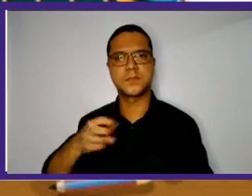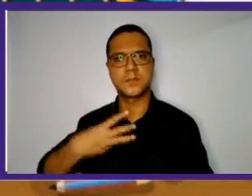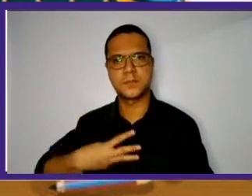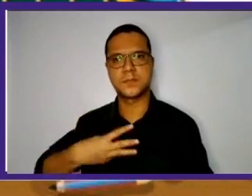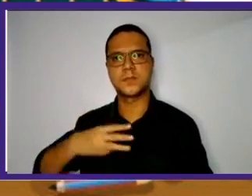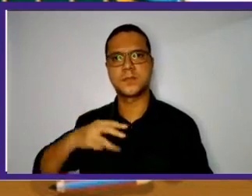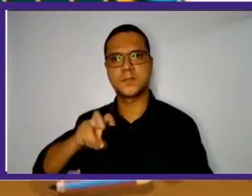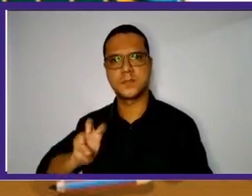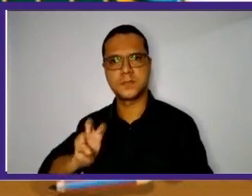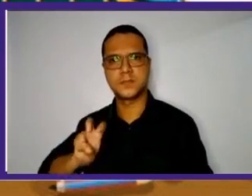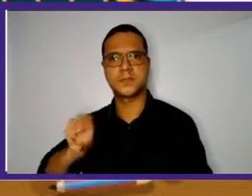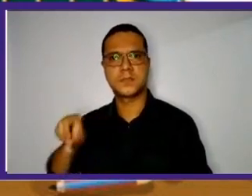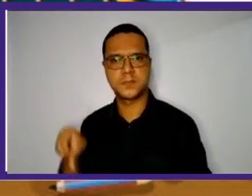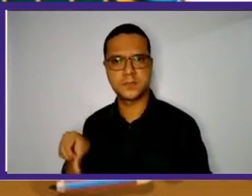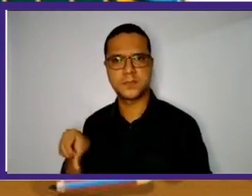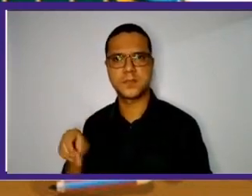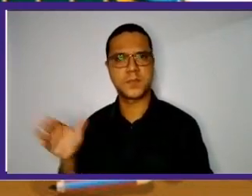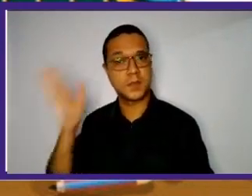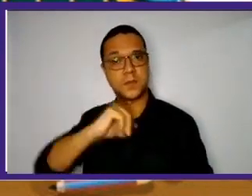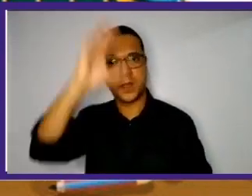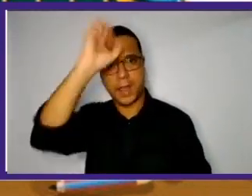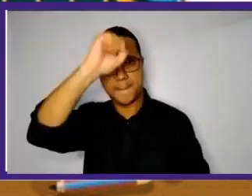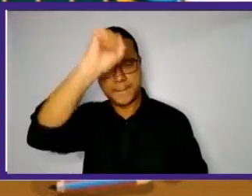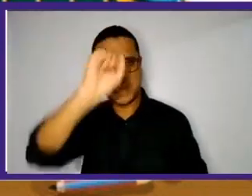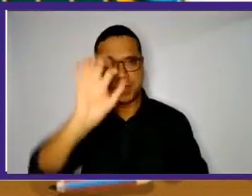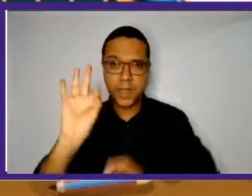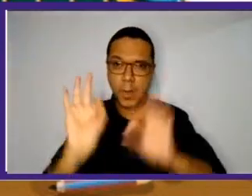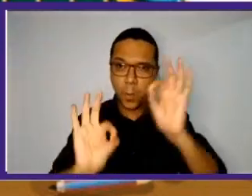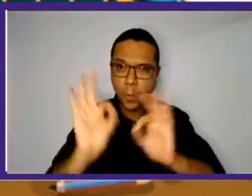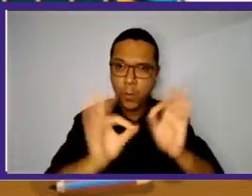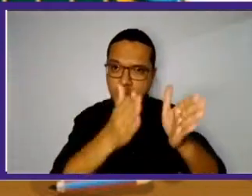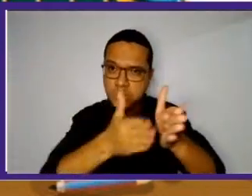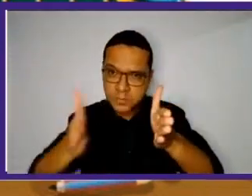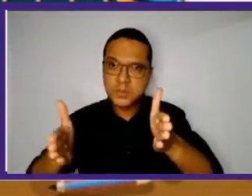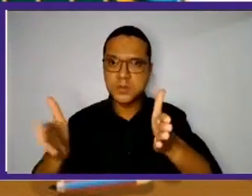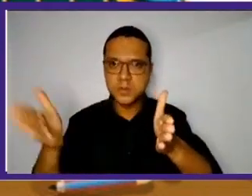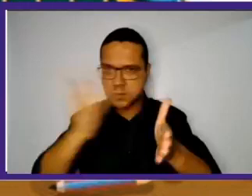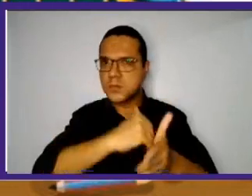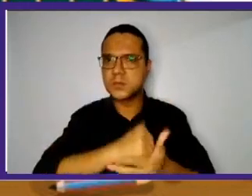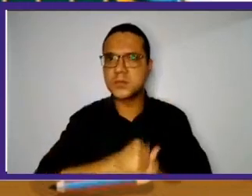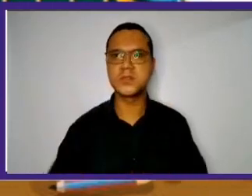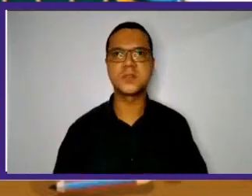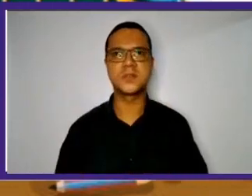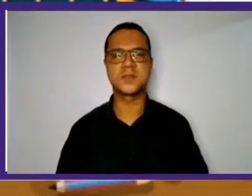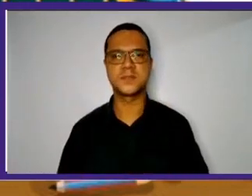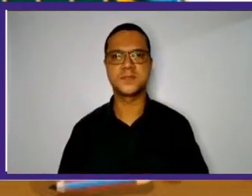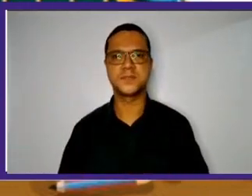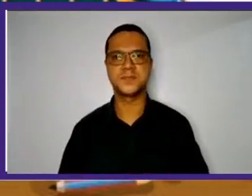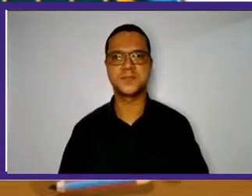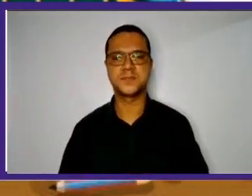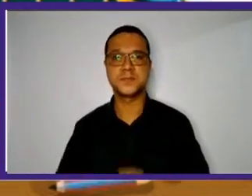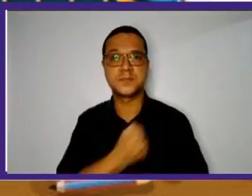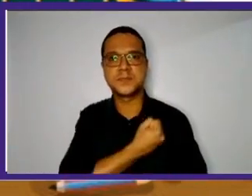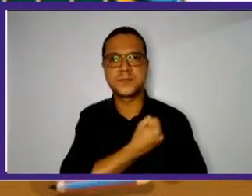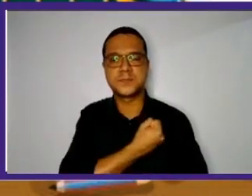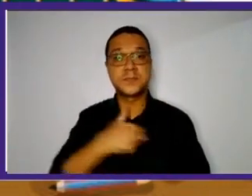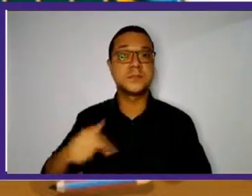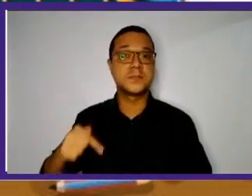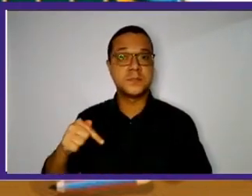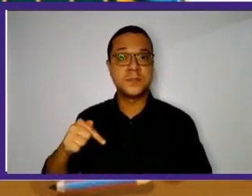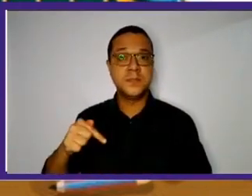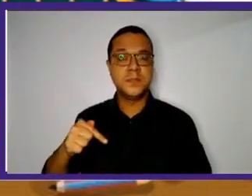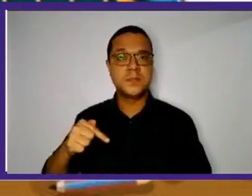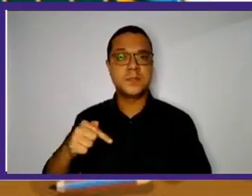25 e 359. Vamos aprender a colocar esses números no quadro valor de lugar? O